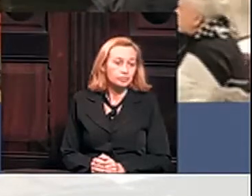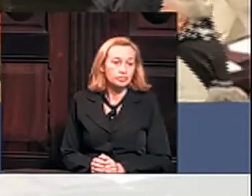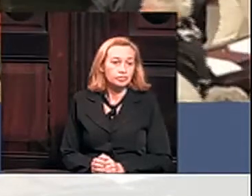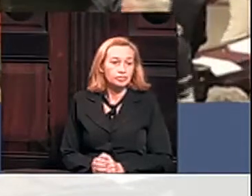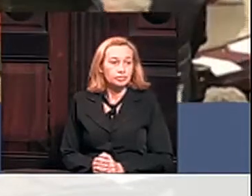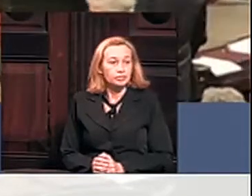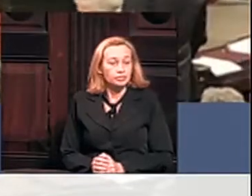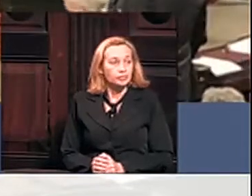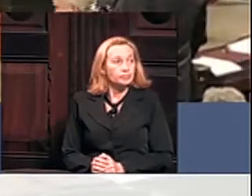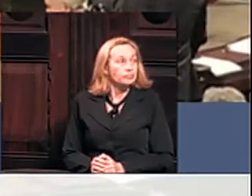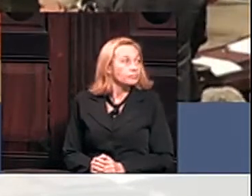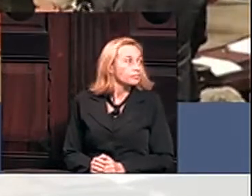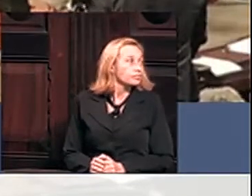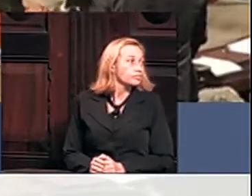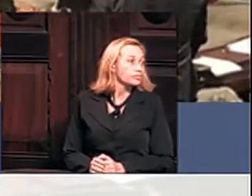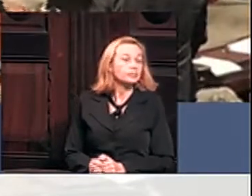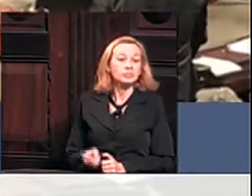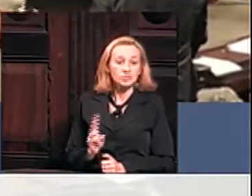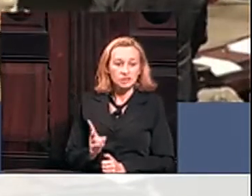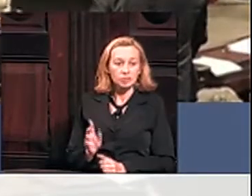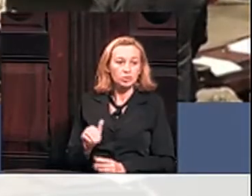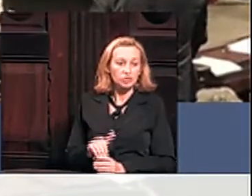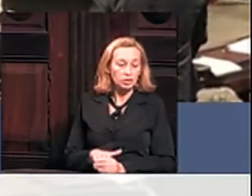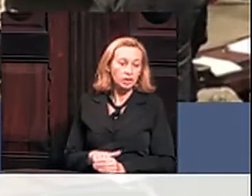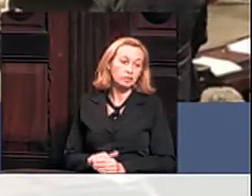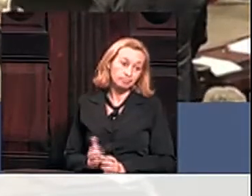acordado. Sempre votado.